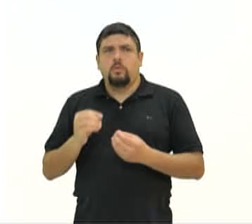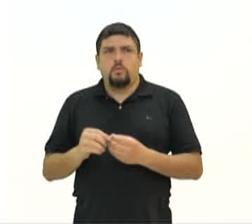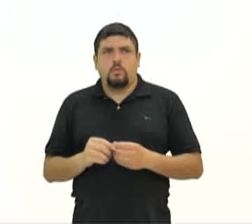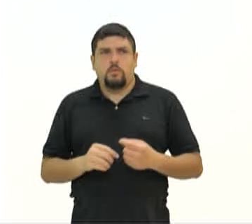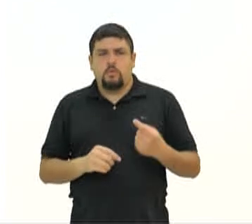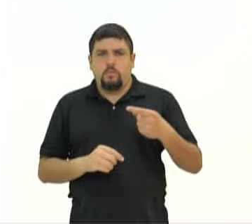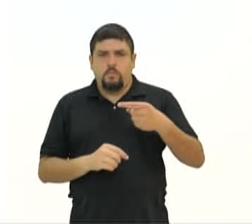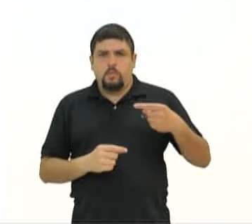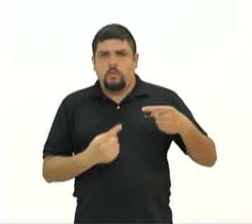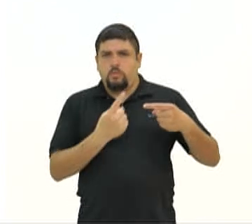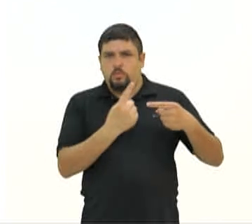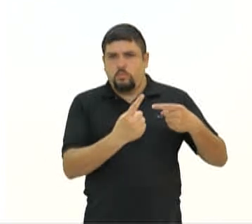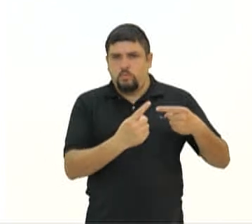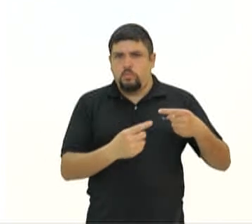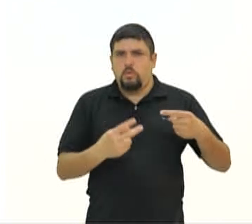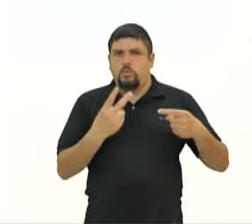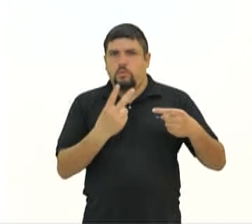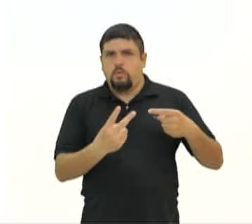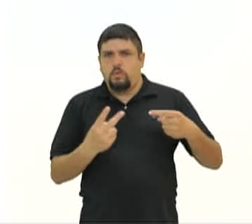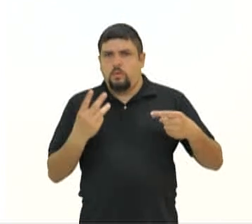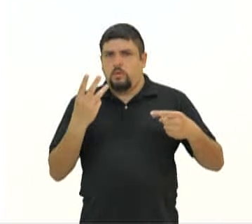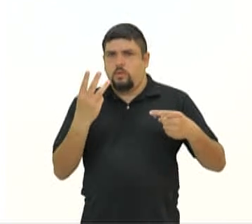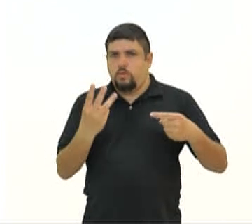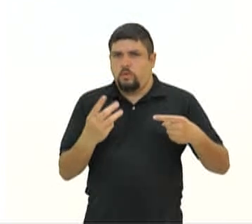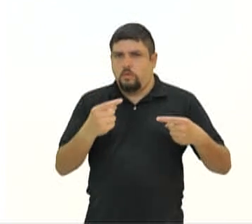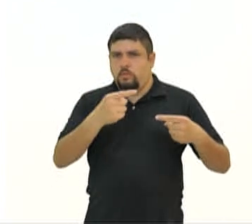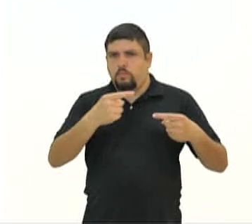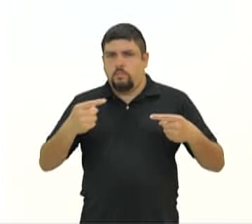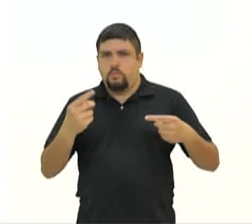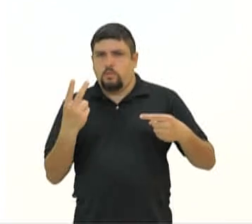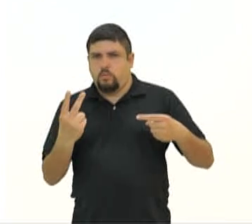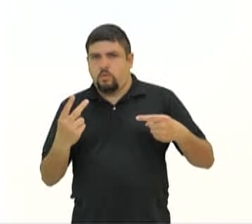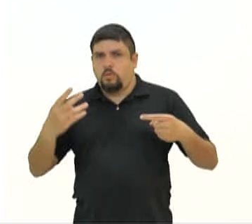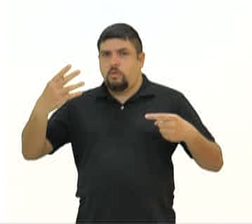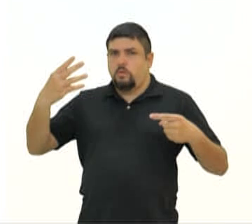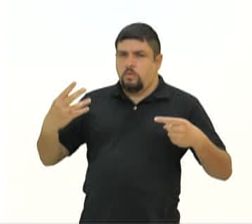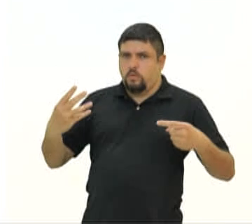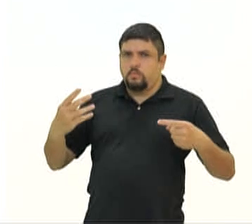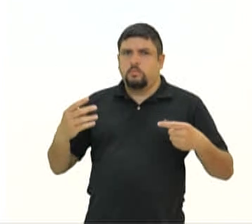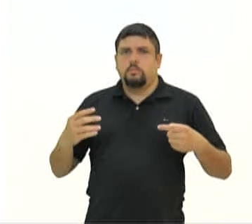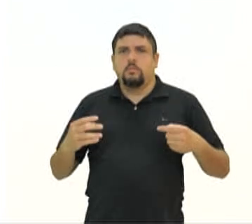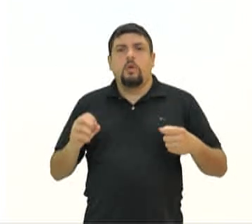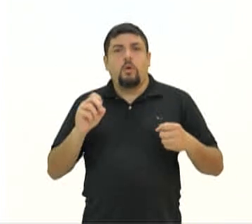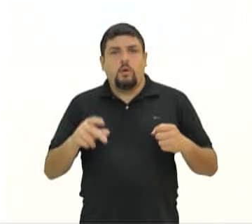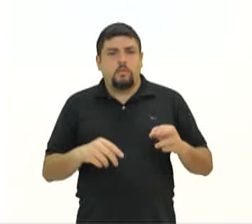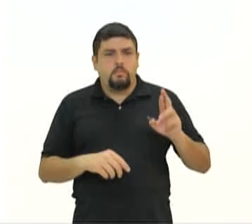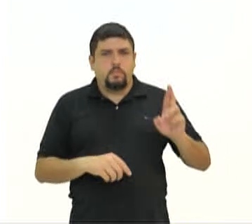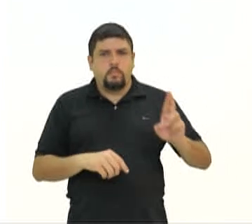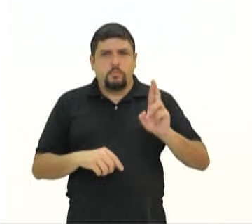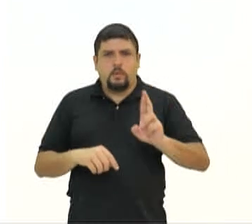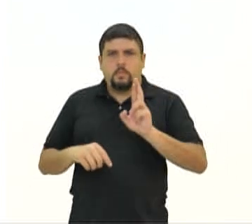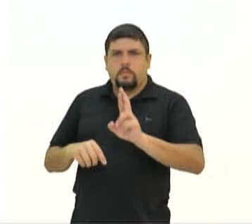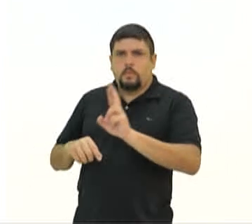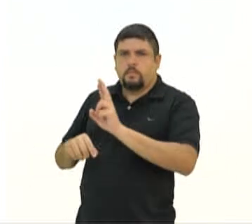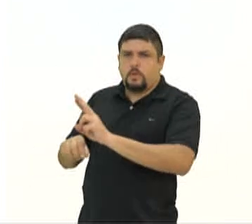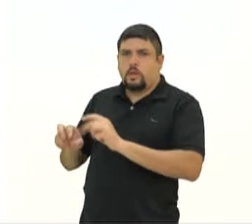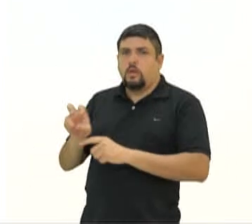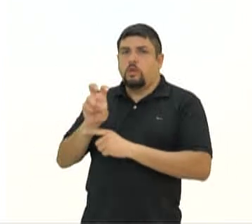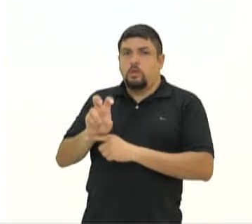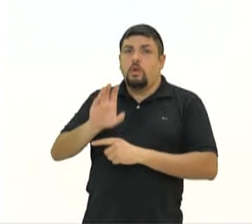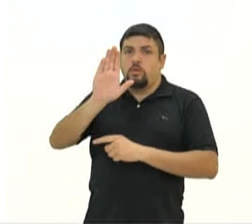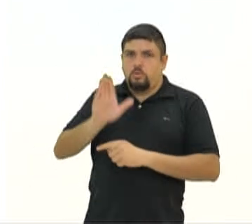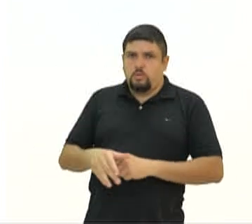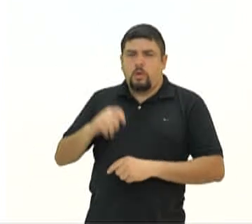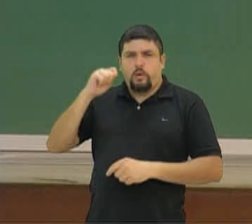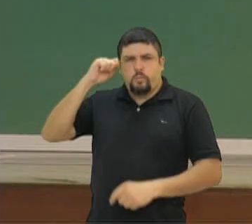1, 2, 3, menos 2 e 4. Ele já te deu as 5 raízes, ó, 1, 2, 3, 4, 5. Ele te deu as